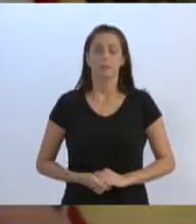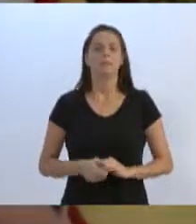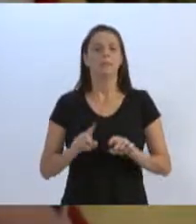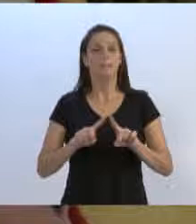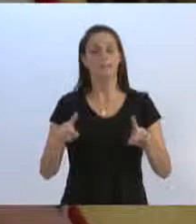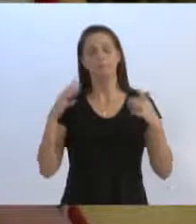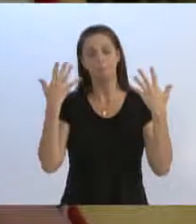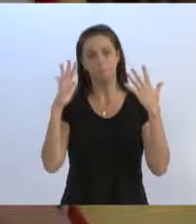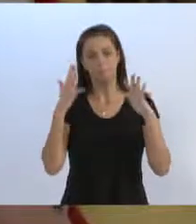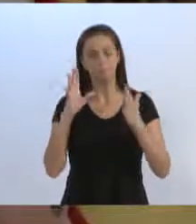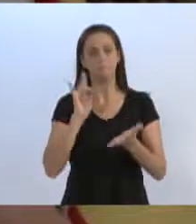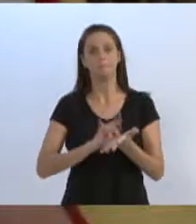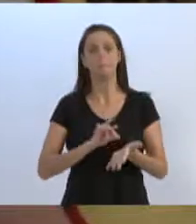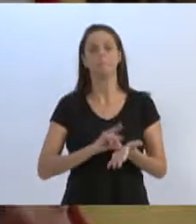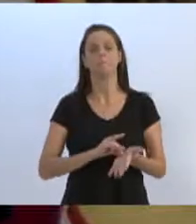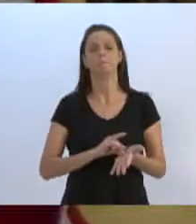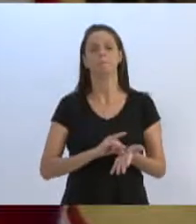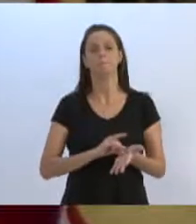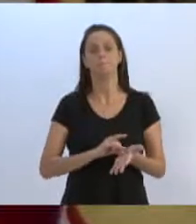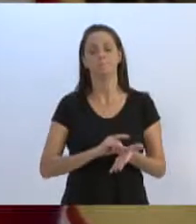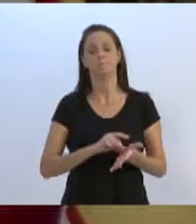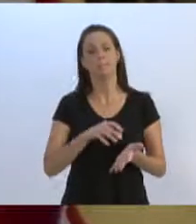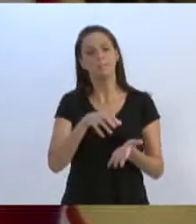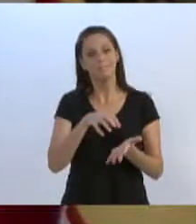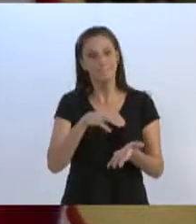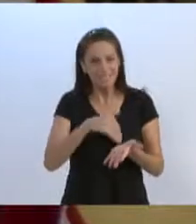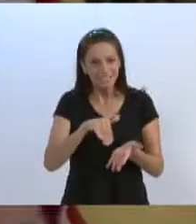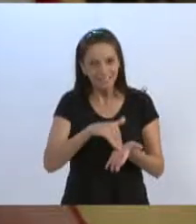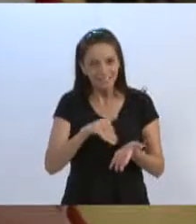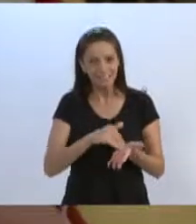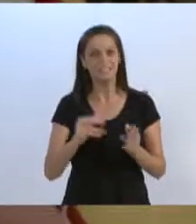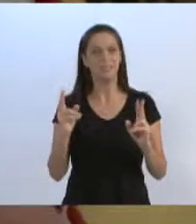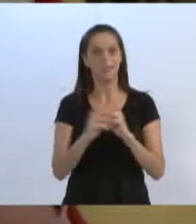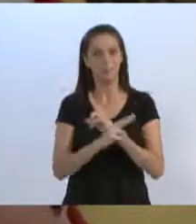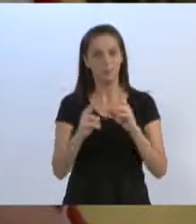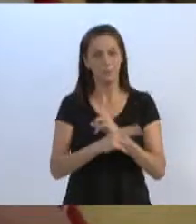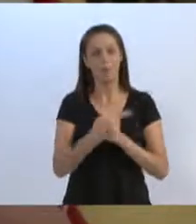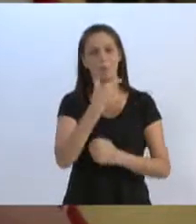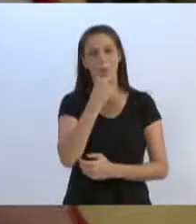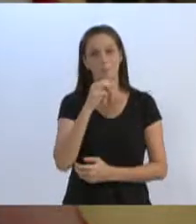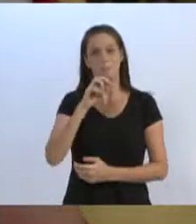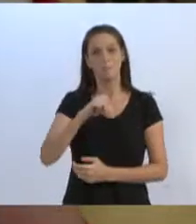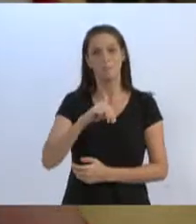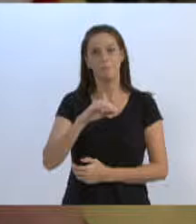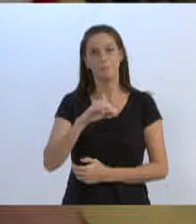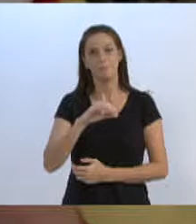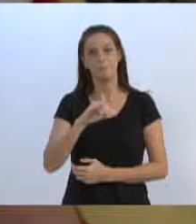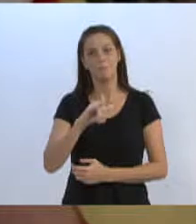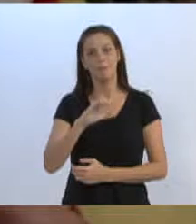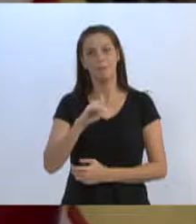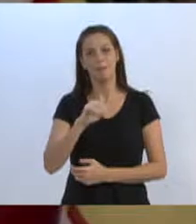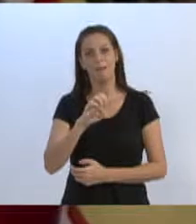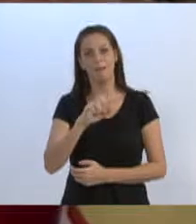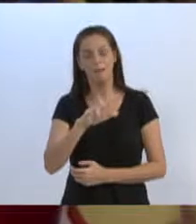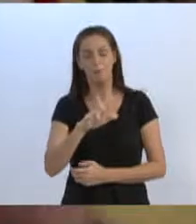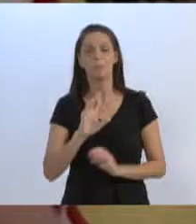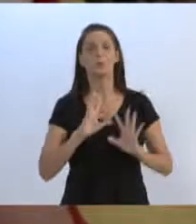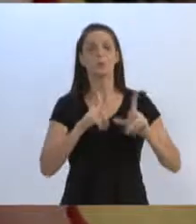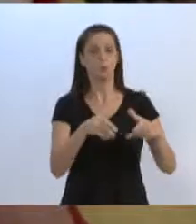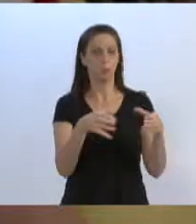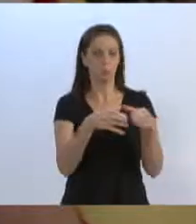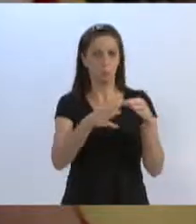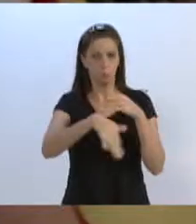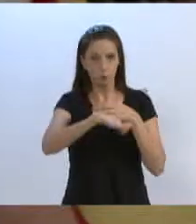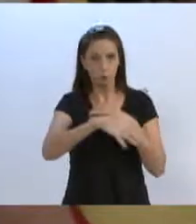o empenho da Secretaria de Serviços Urbanos, em nome do secretário Michael Schneider, do diretor Ricardinho, toda a equipe,